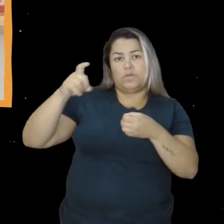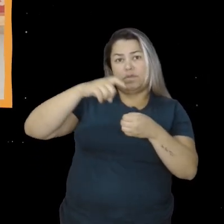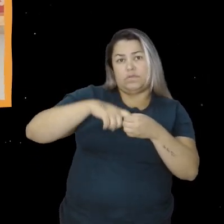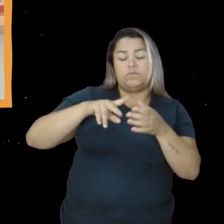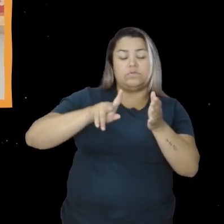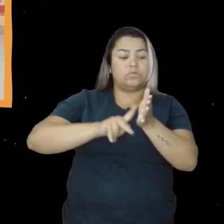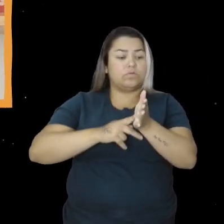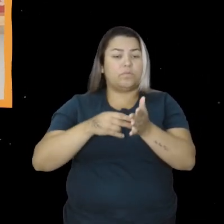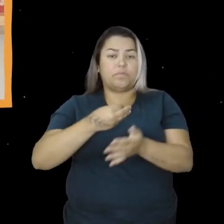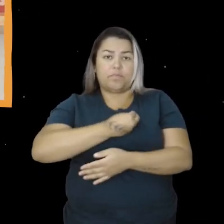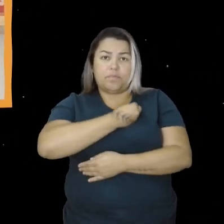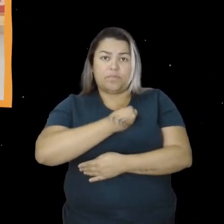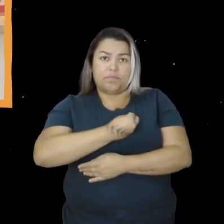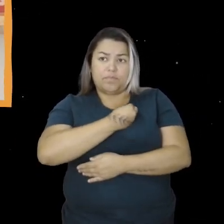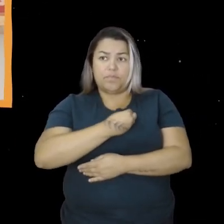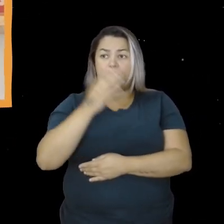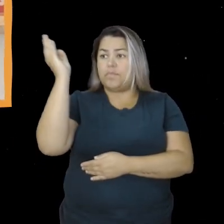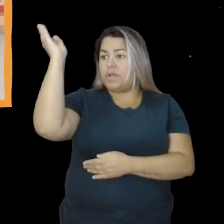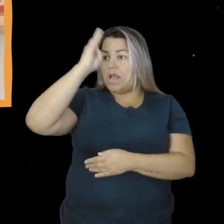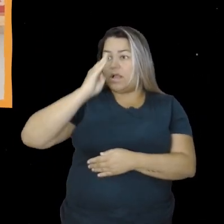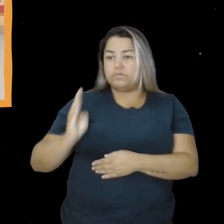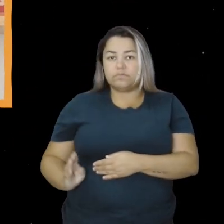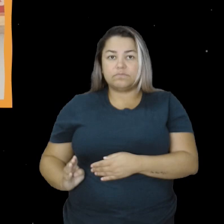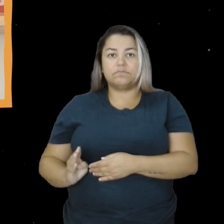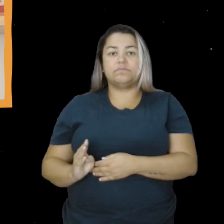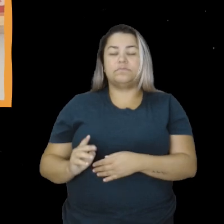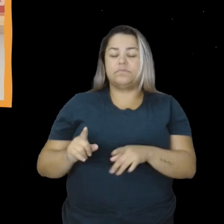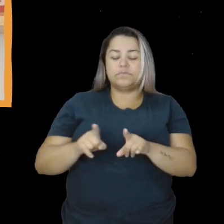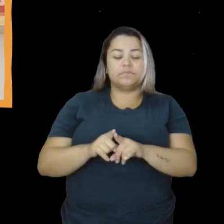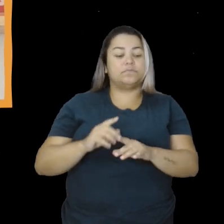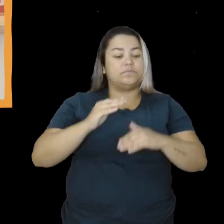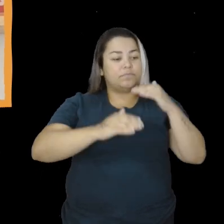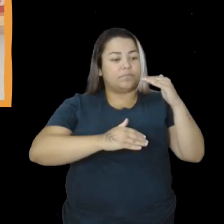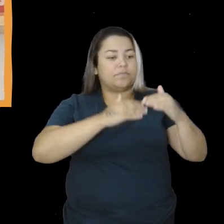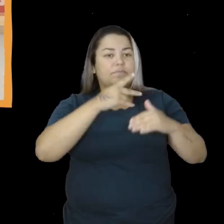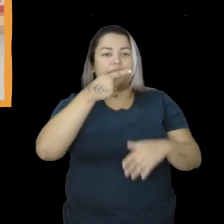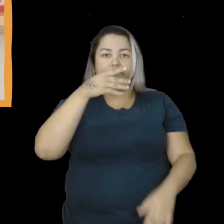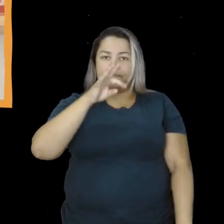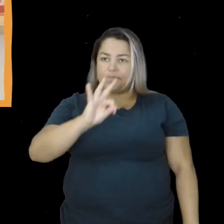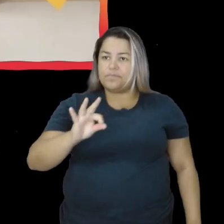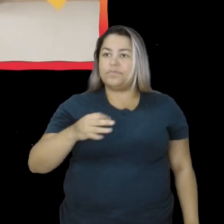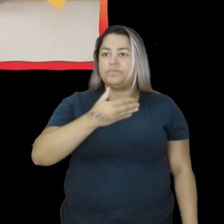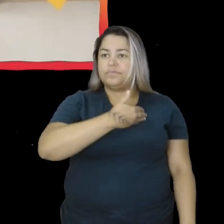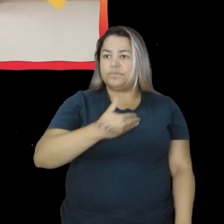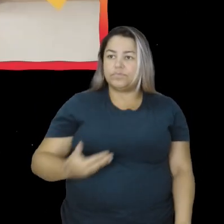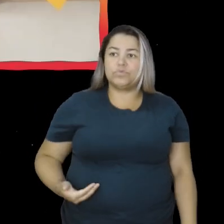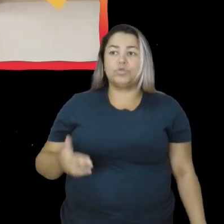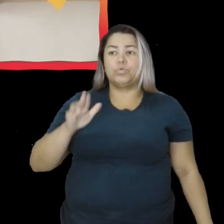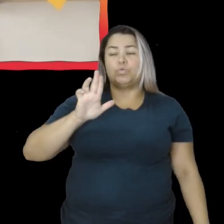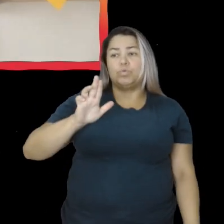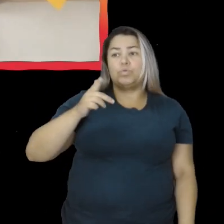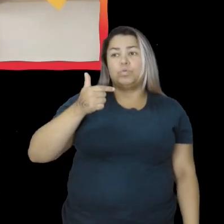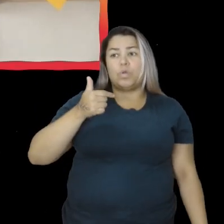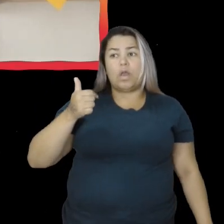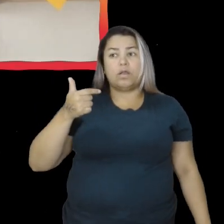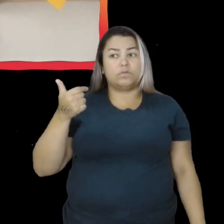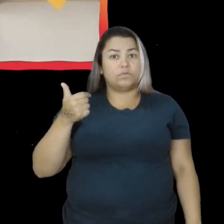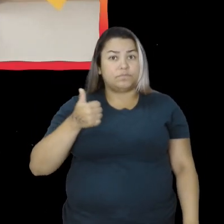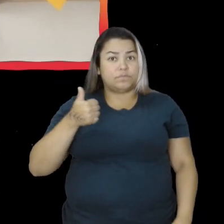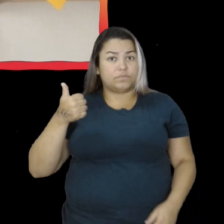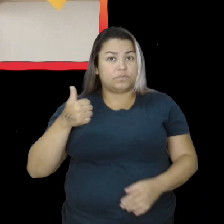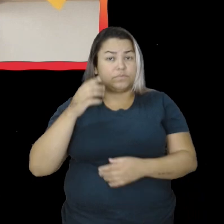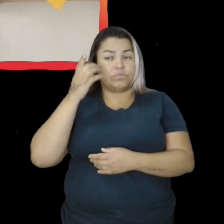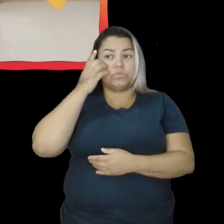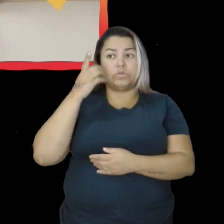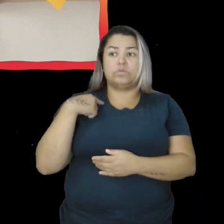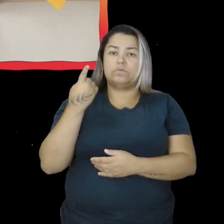Brasil viveu e cresci no PT, vivi o primeiro governo Lula, o segundo governo Lula, o primeiro governo Dilma, vi a